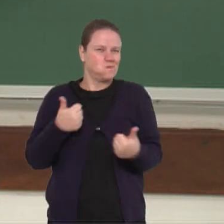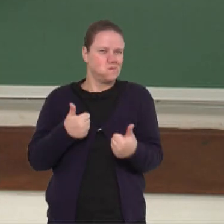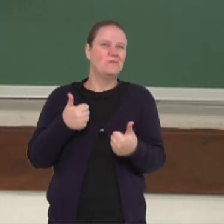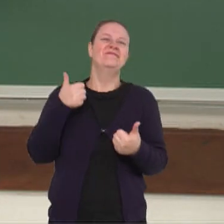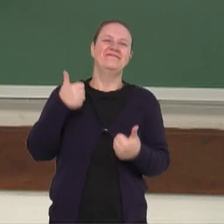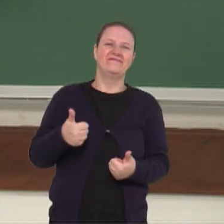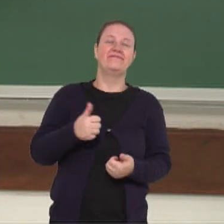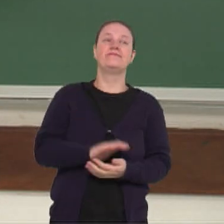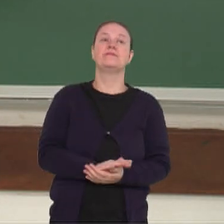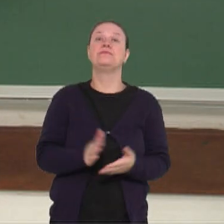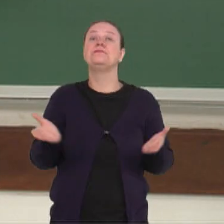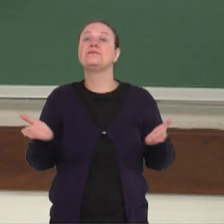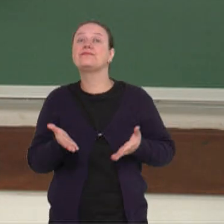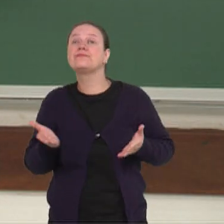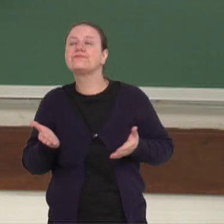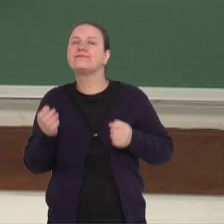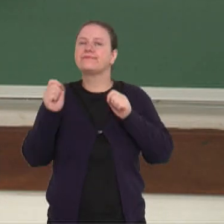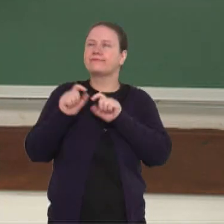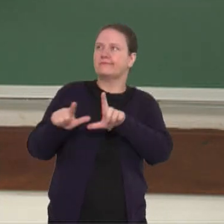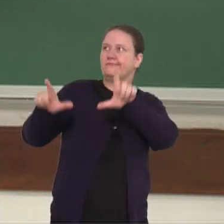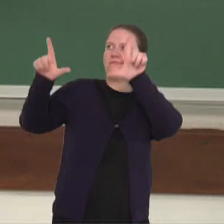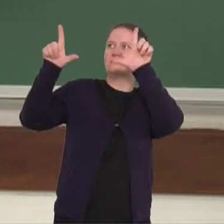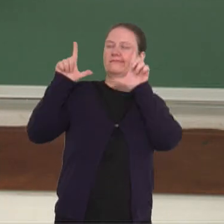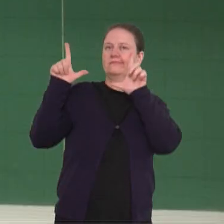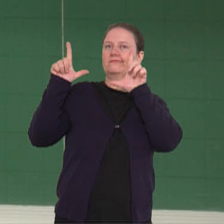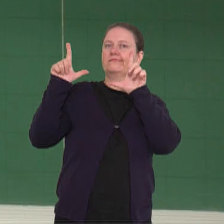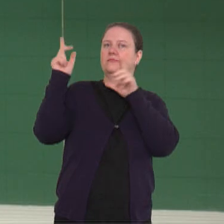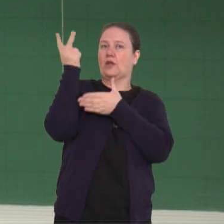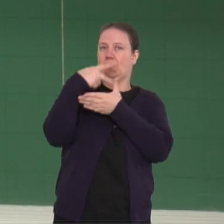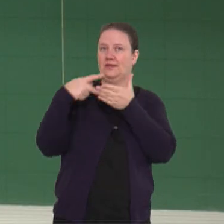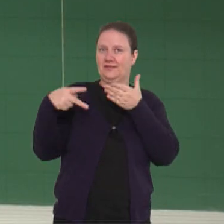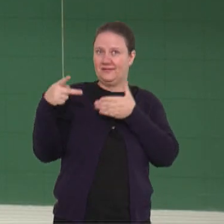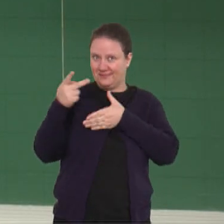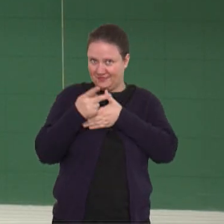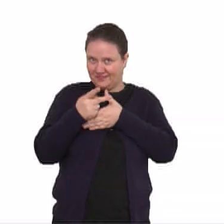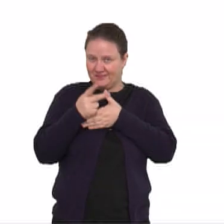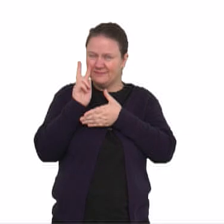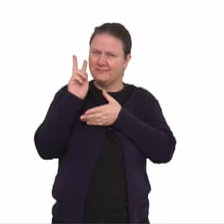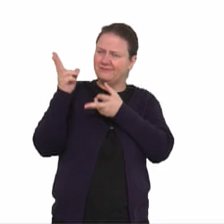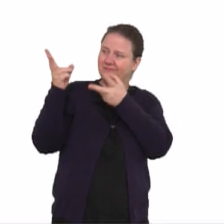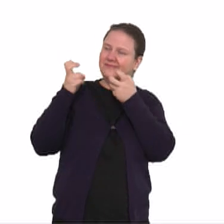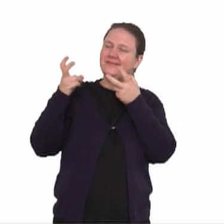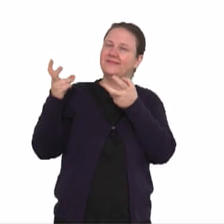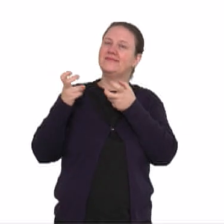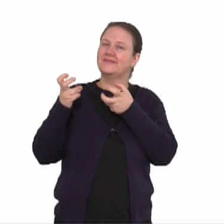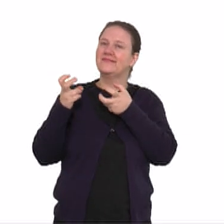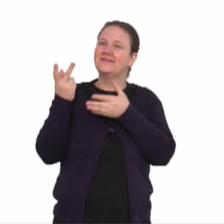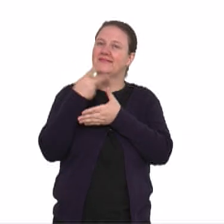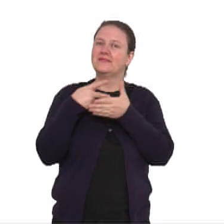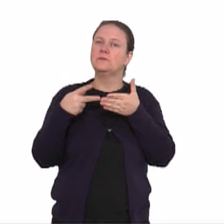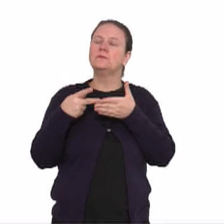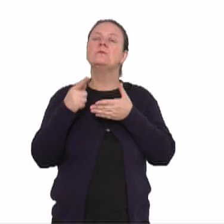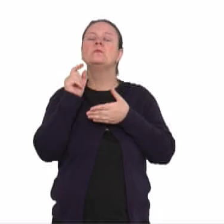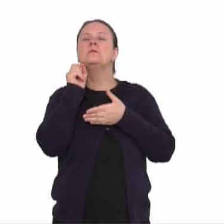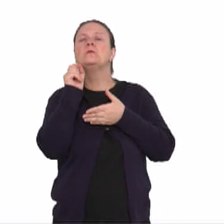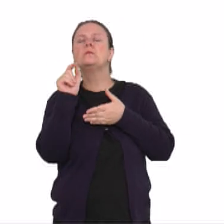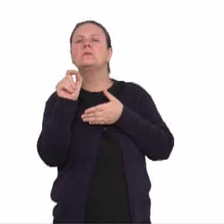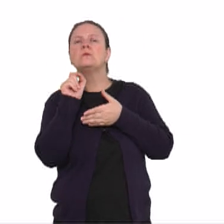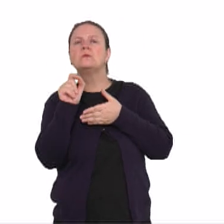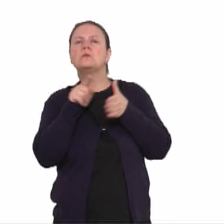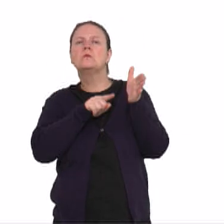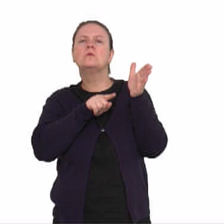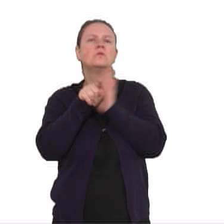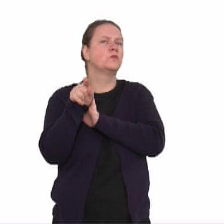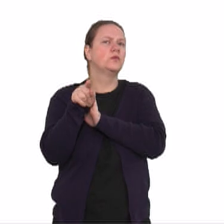Agora, vamos interpretar um cartoon. Bem bacaninha. Read the cartoon below and answer the